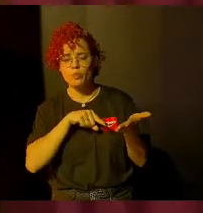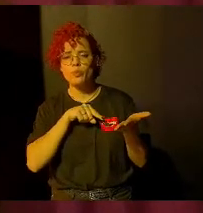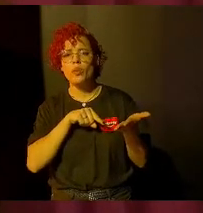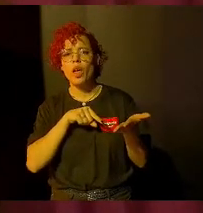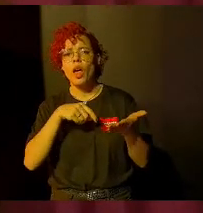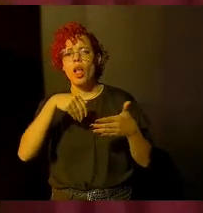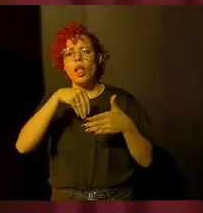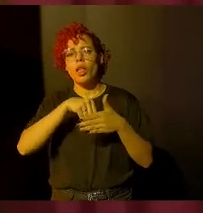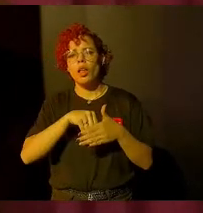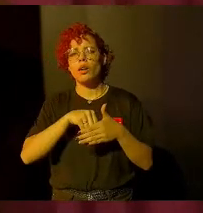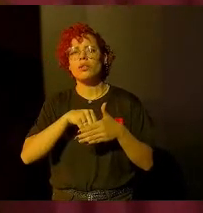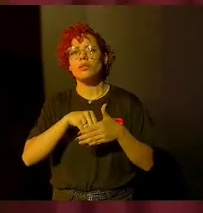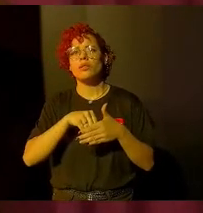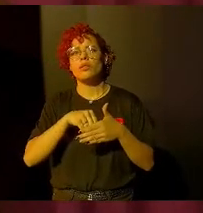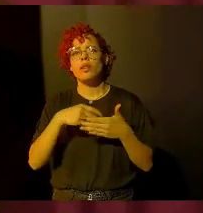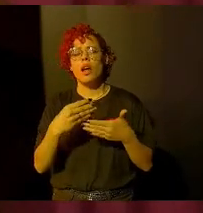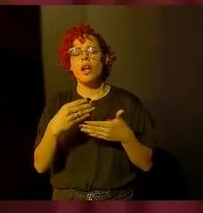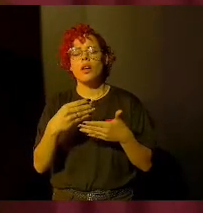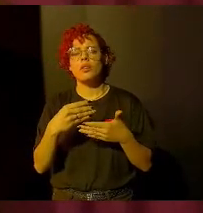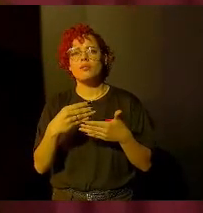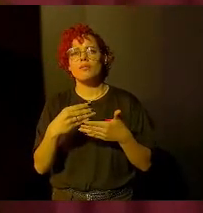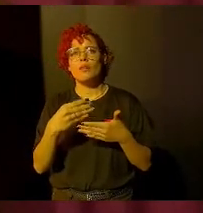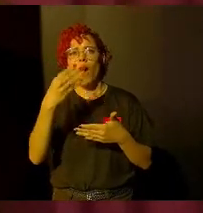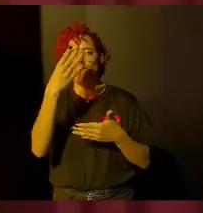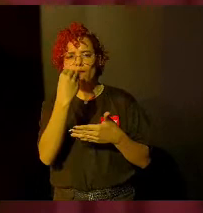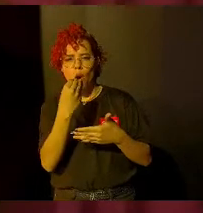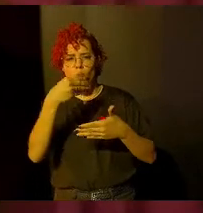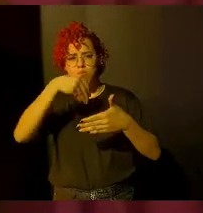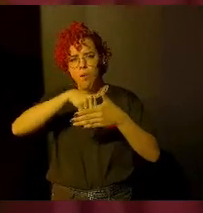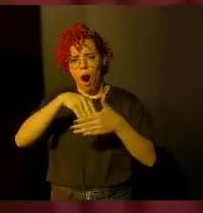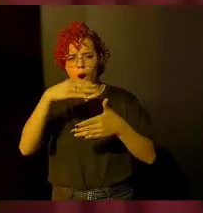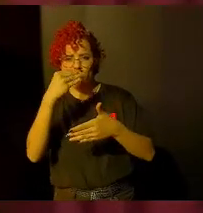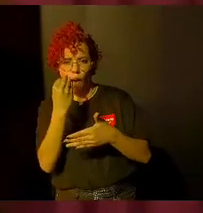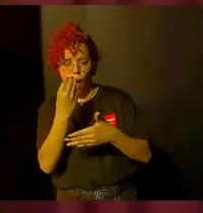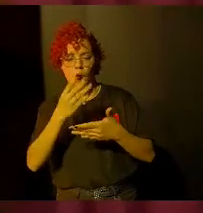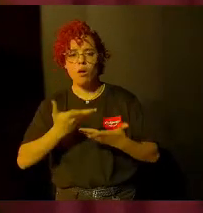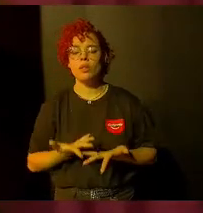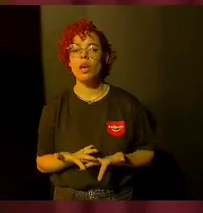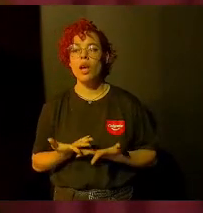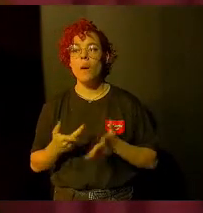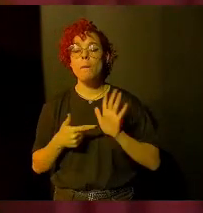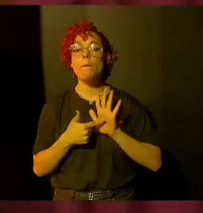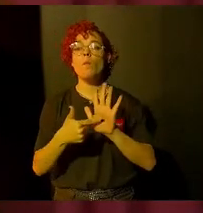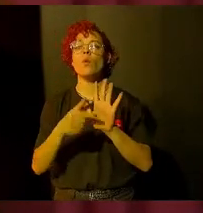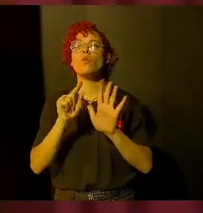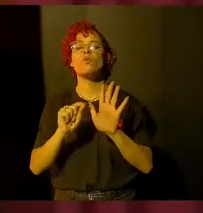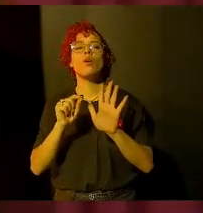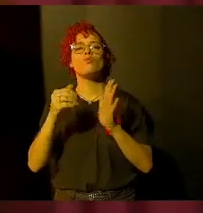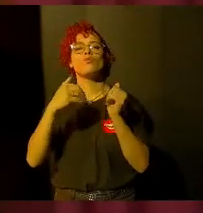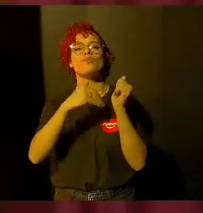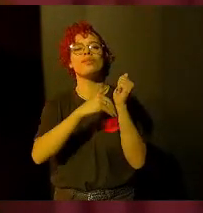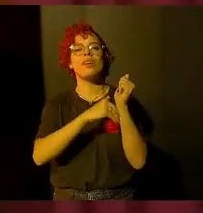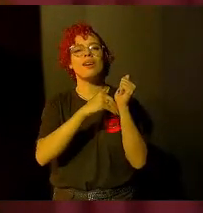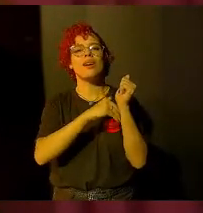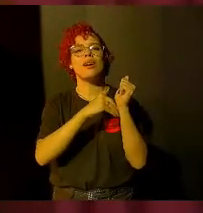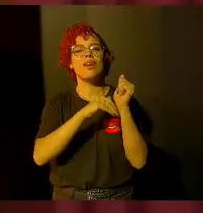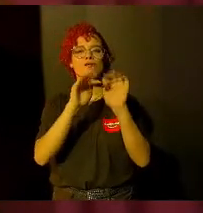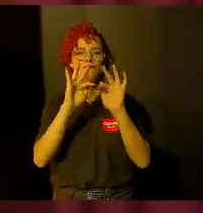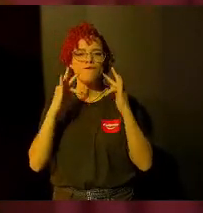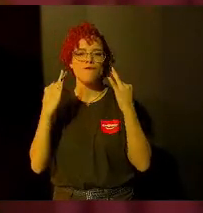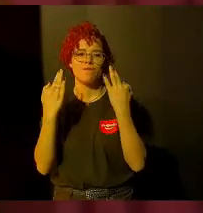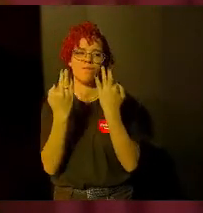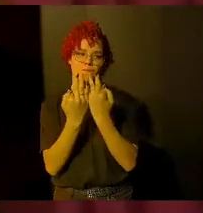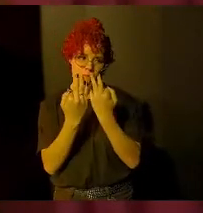fotos dentro né dentro das fotos elas revelam um segredo familiar né talvez e